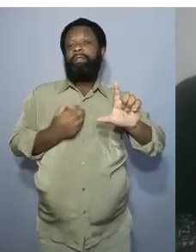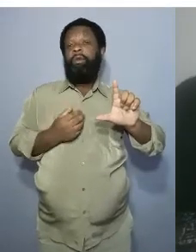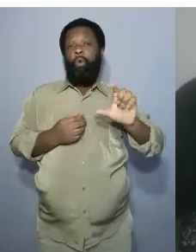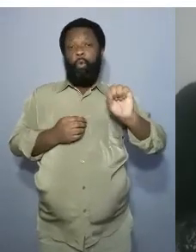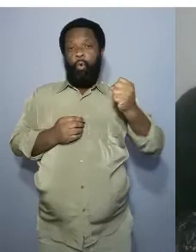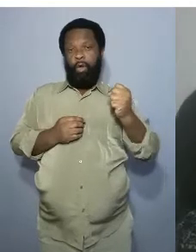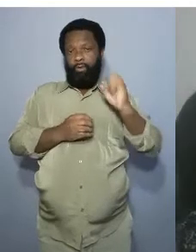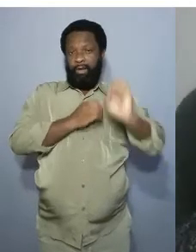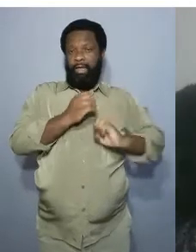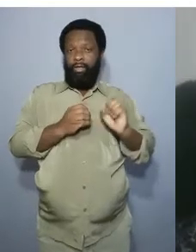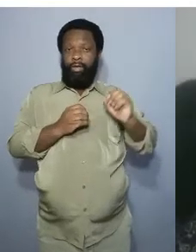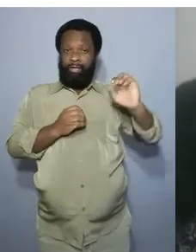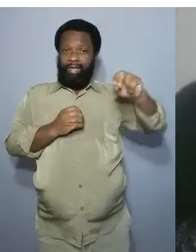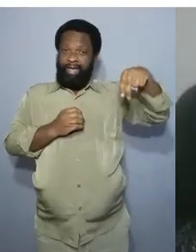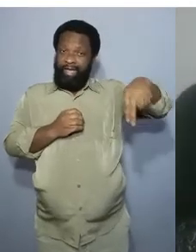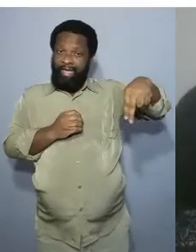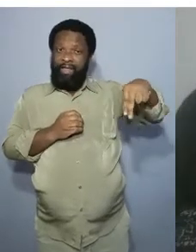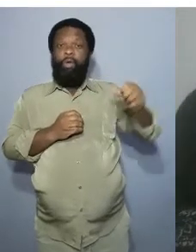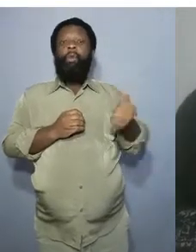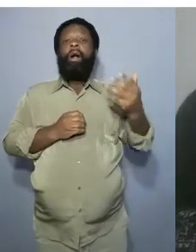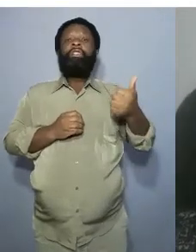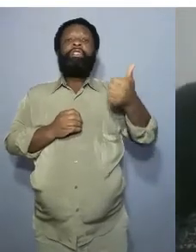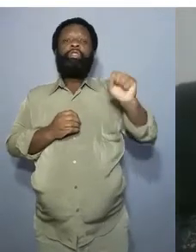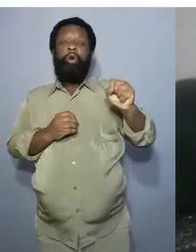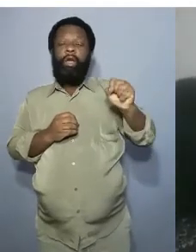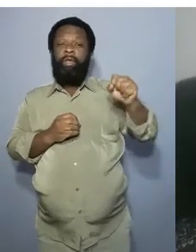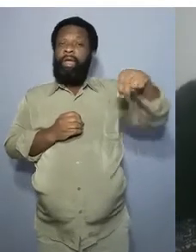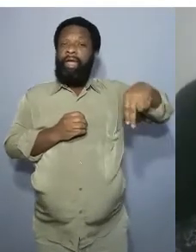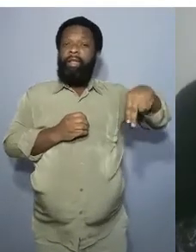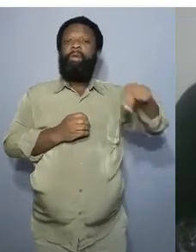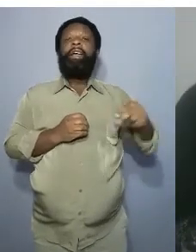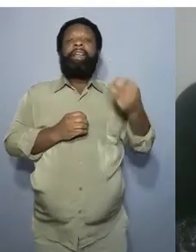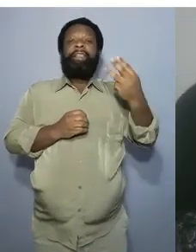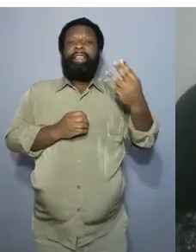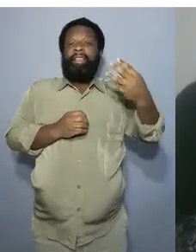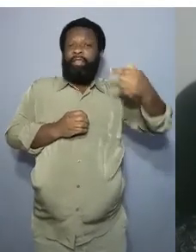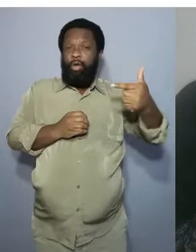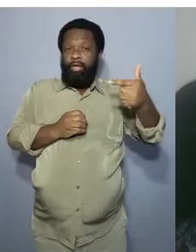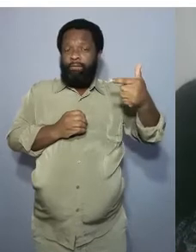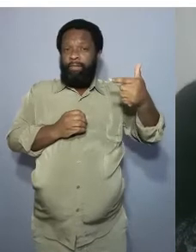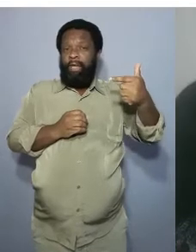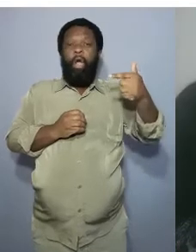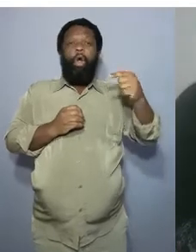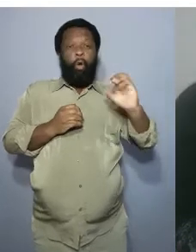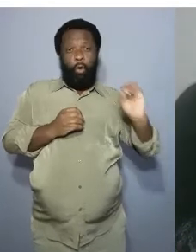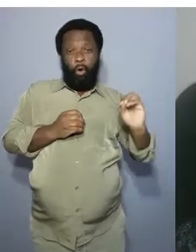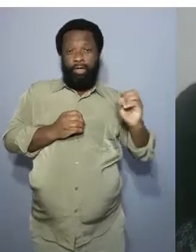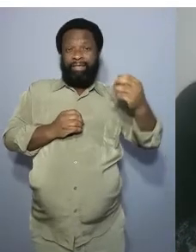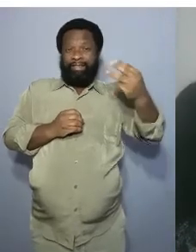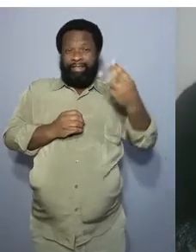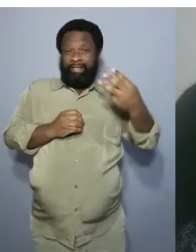L caberiam no máximo 8, na camada M no máximo 18, na camada N no máximo 32, na O no